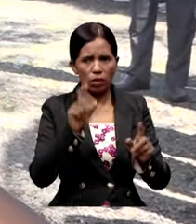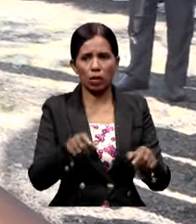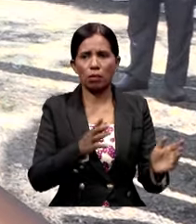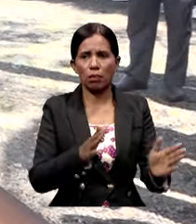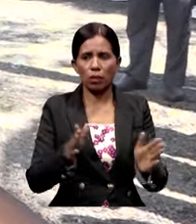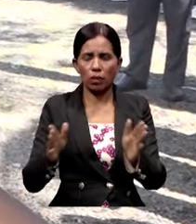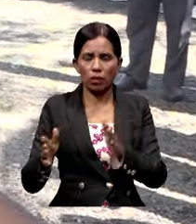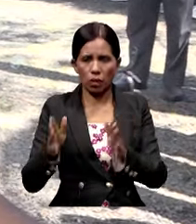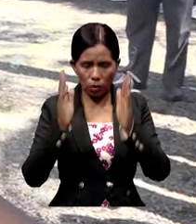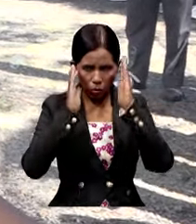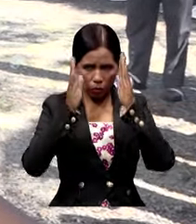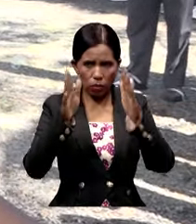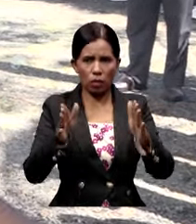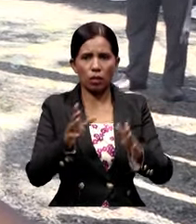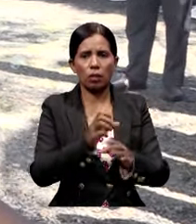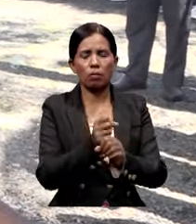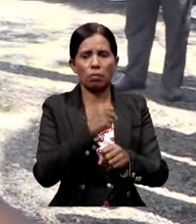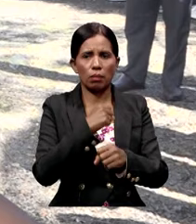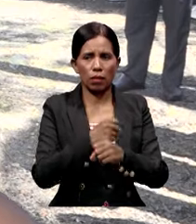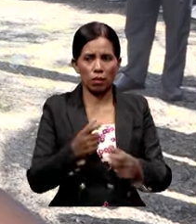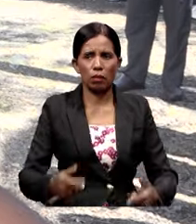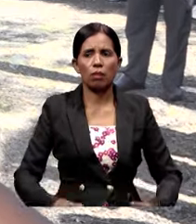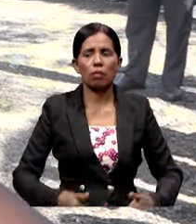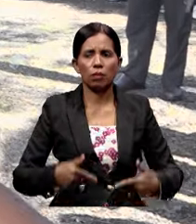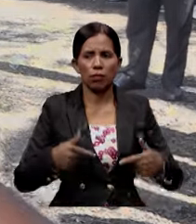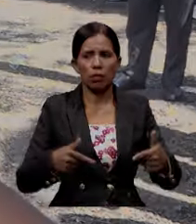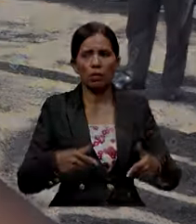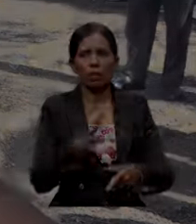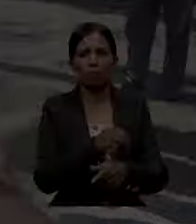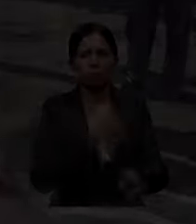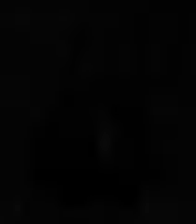outra atenção bater em outro bele halmo monitoração ba população será.